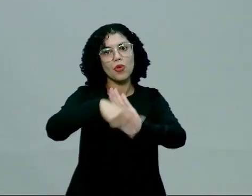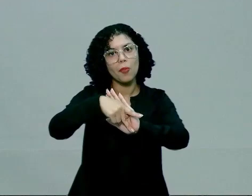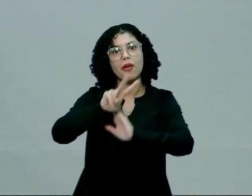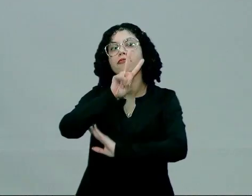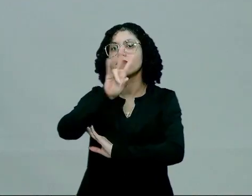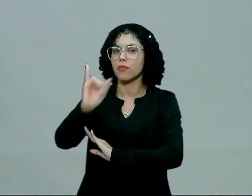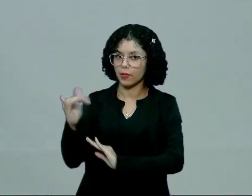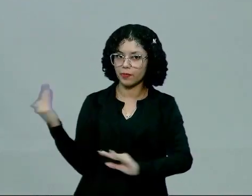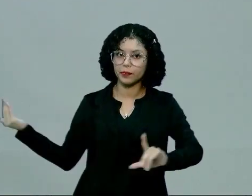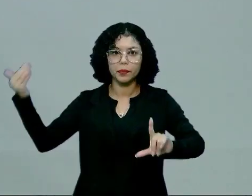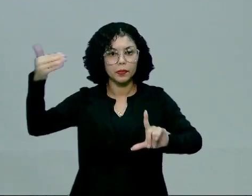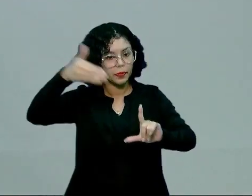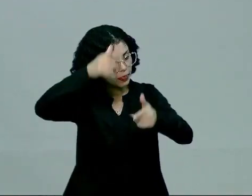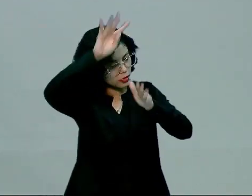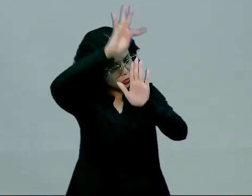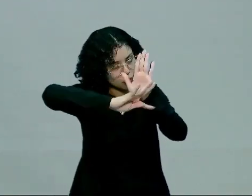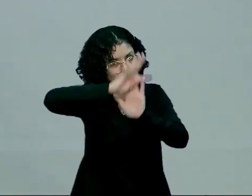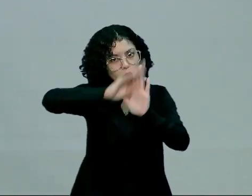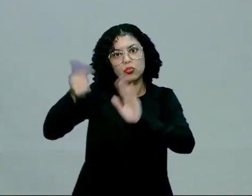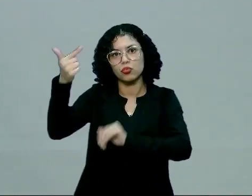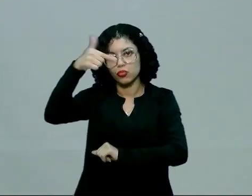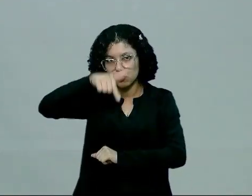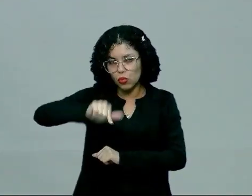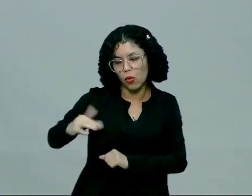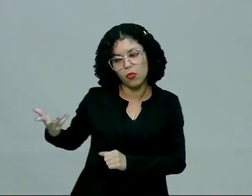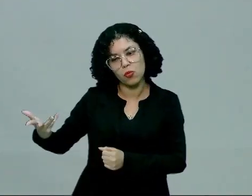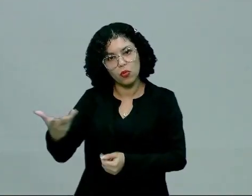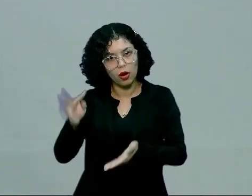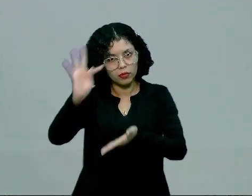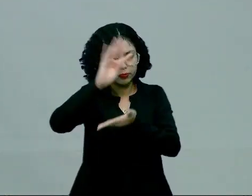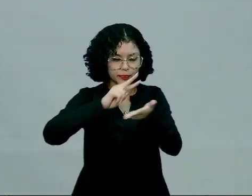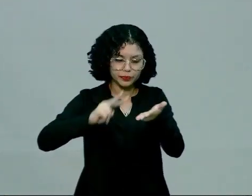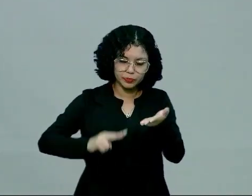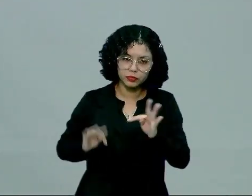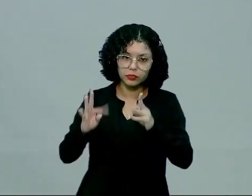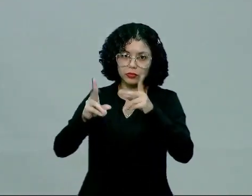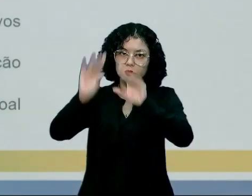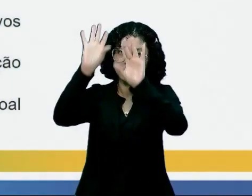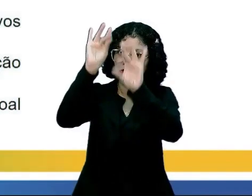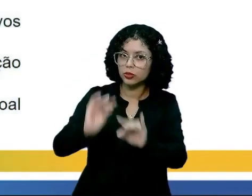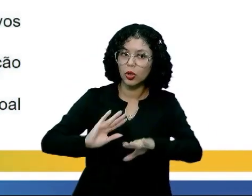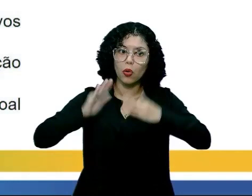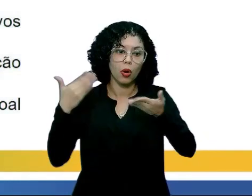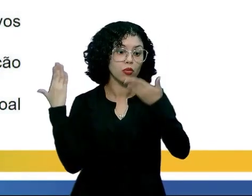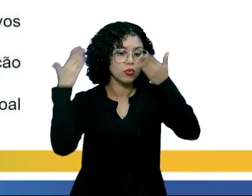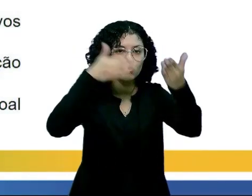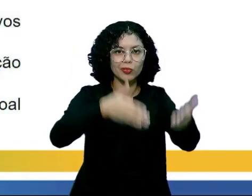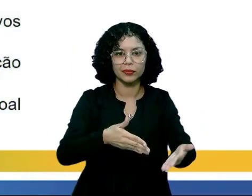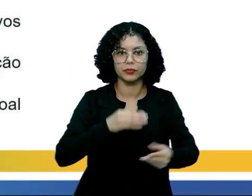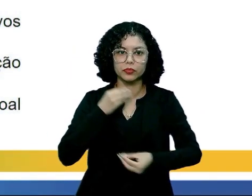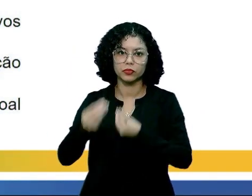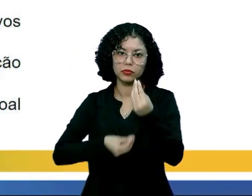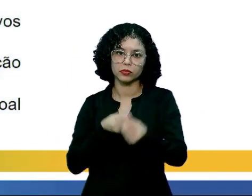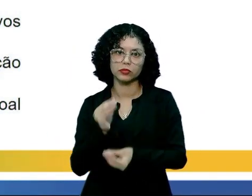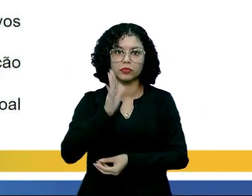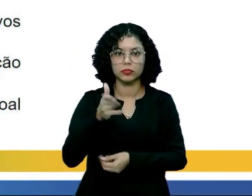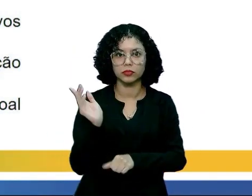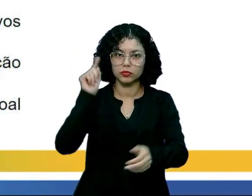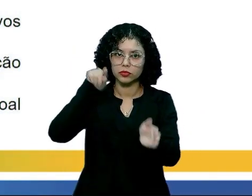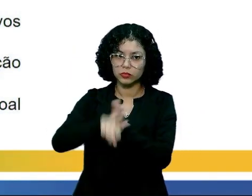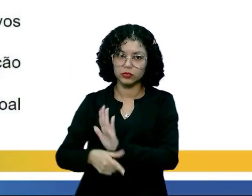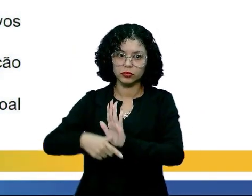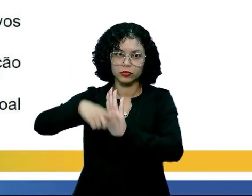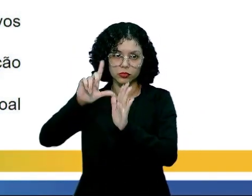você vai acessa o texto base Lê ele tenta identificar sobre qual é o direcionamento como eu já tive que ler a